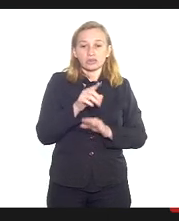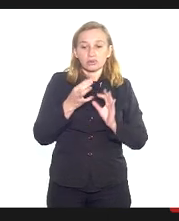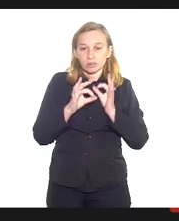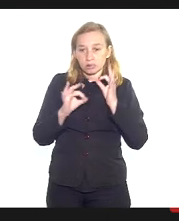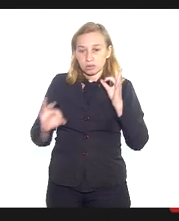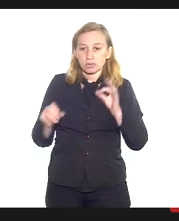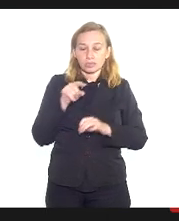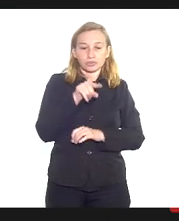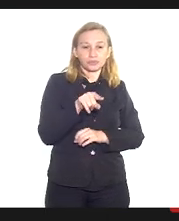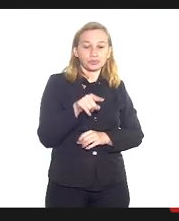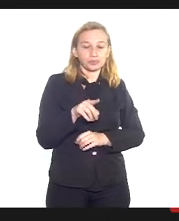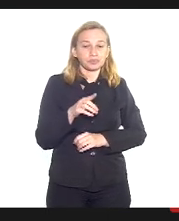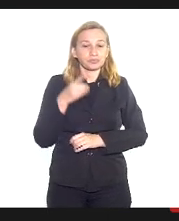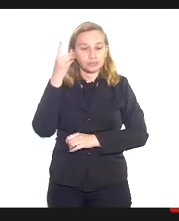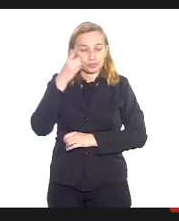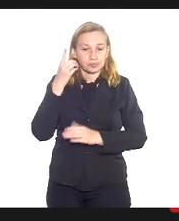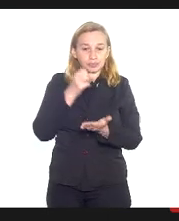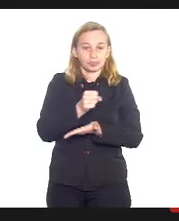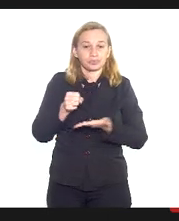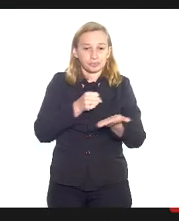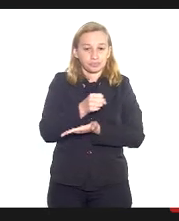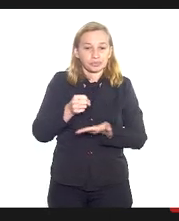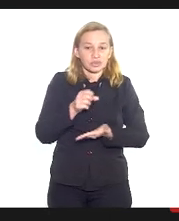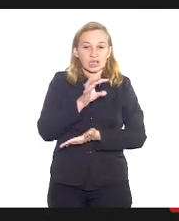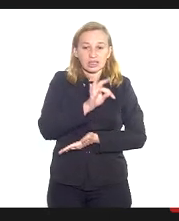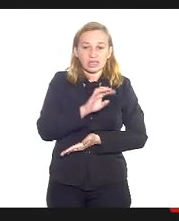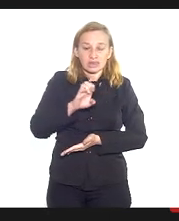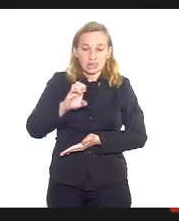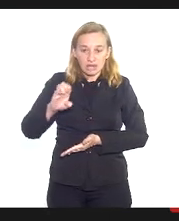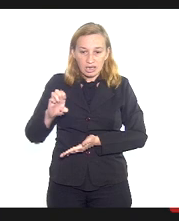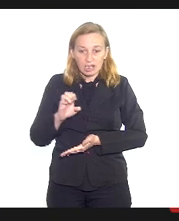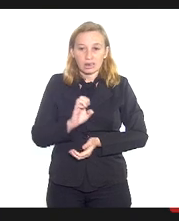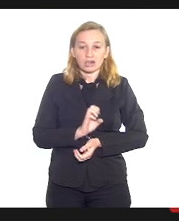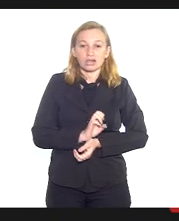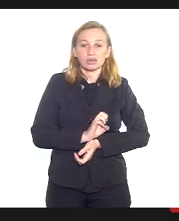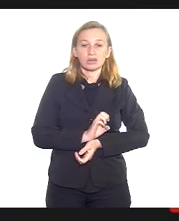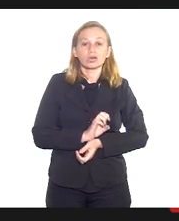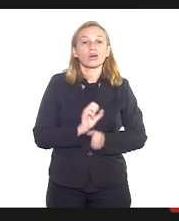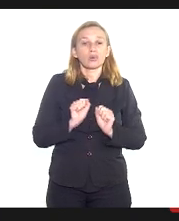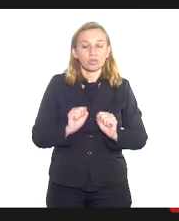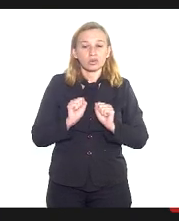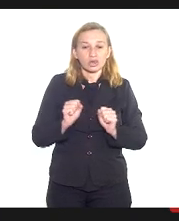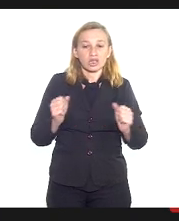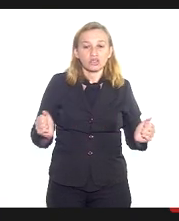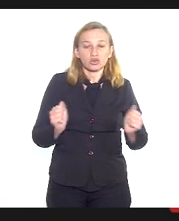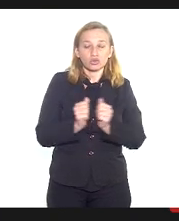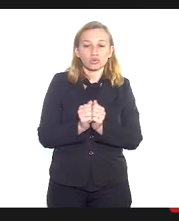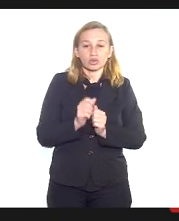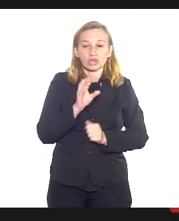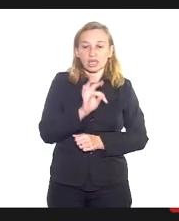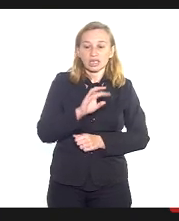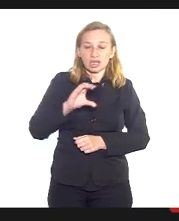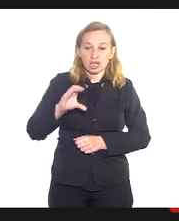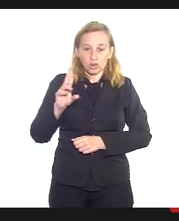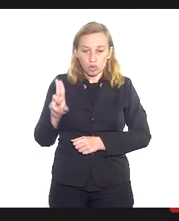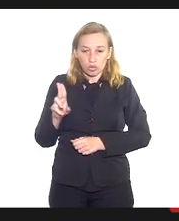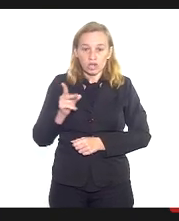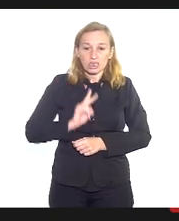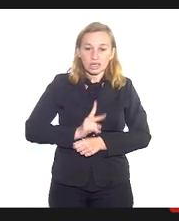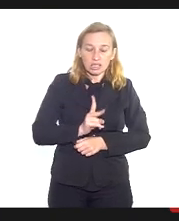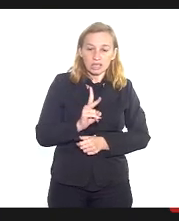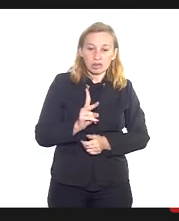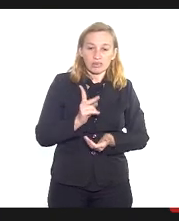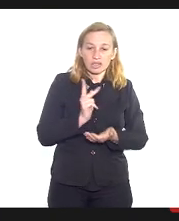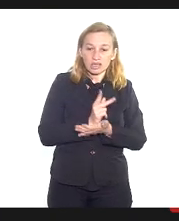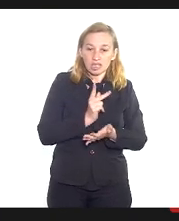estendendo basicamente também que o TCE, né, pelo Estado, pudesse também, junto ao TCU, toda vez que tivesse